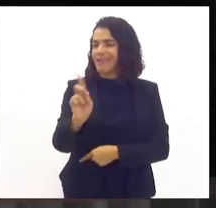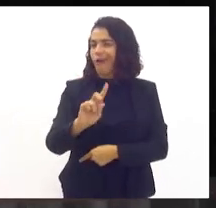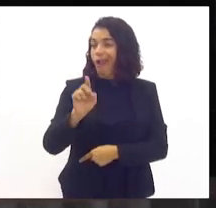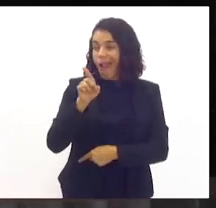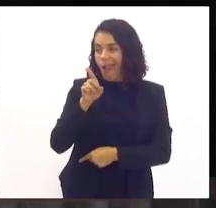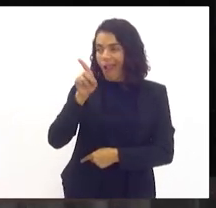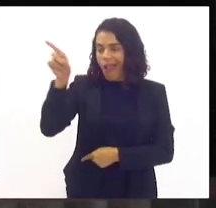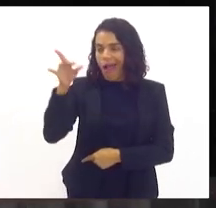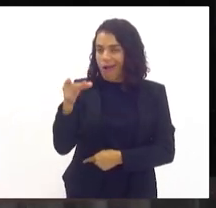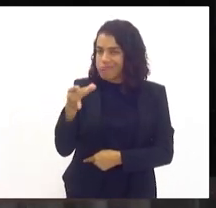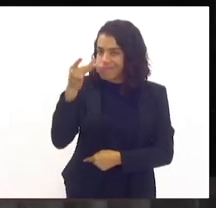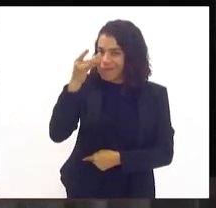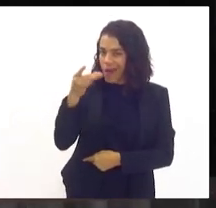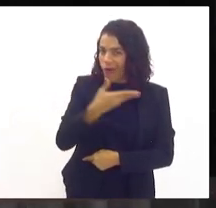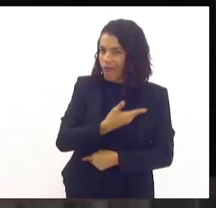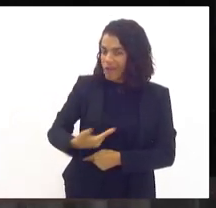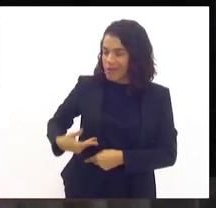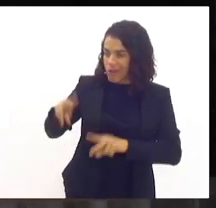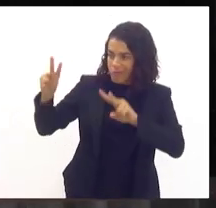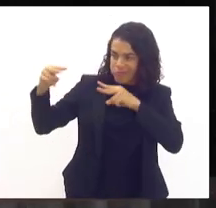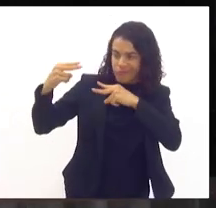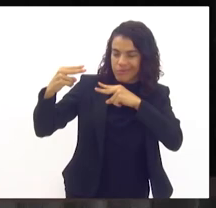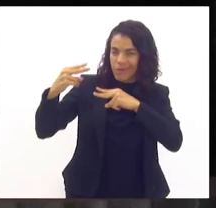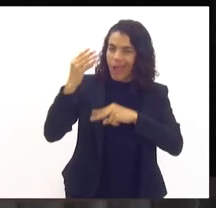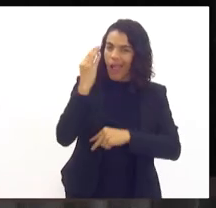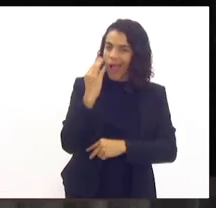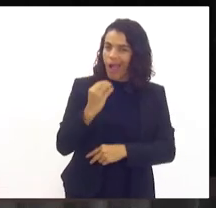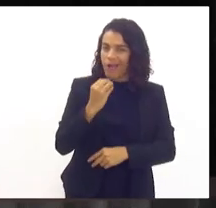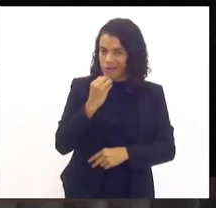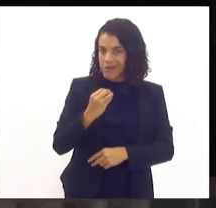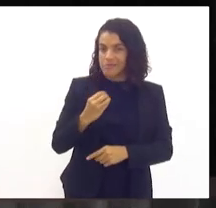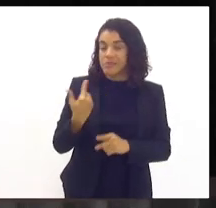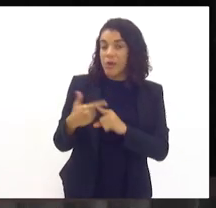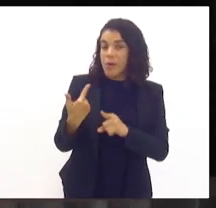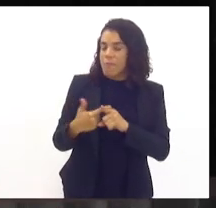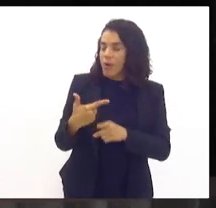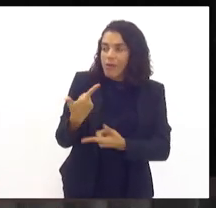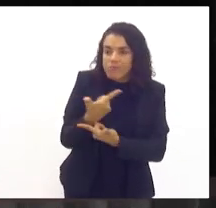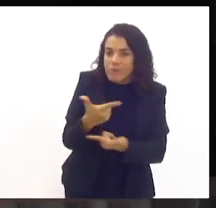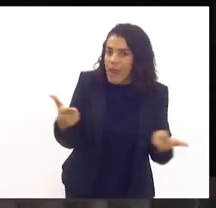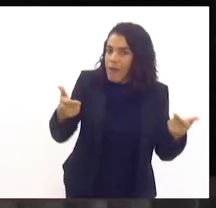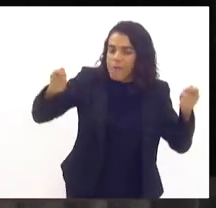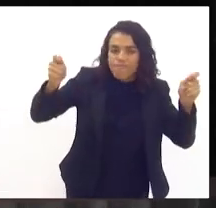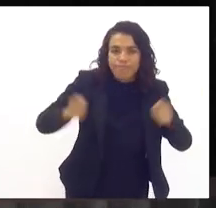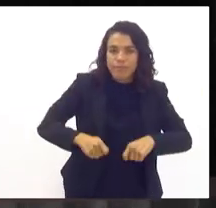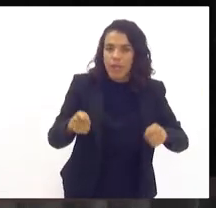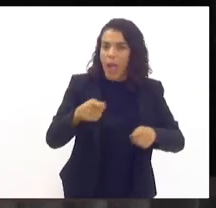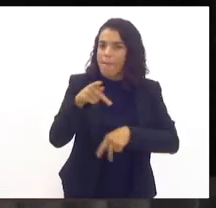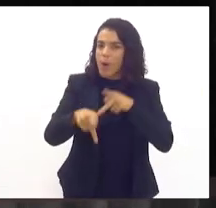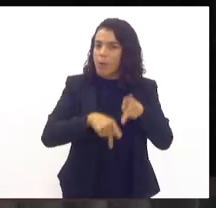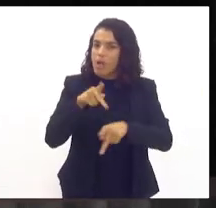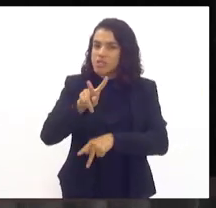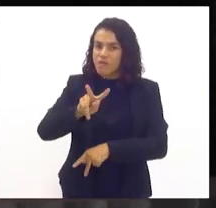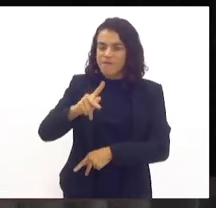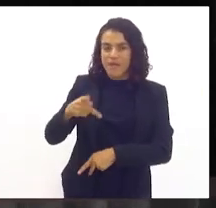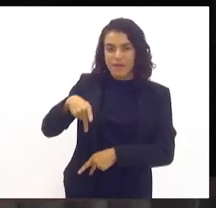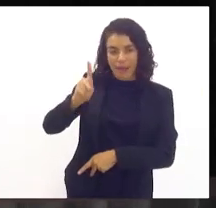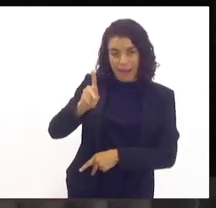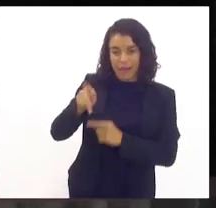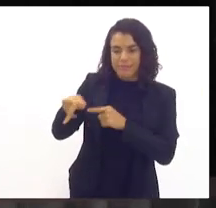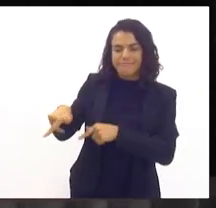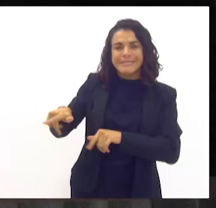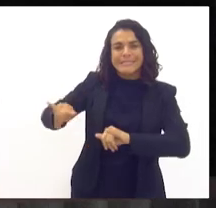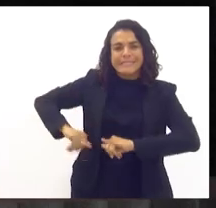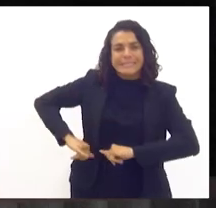lá pessoalmente com ele, cara a cara com o governador. Porque é humanamente possível uma população como a Vila Kennedy sofrer o